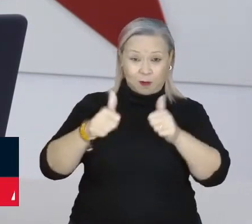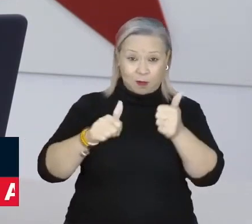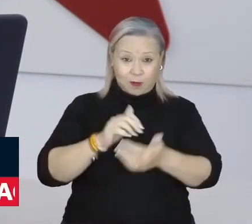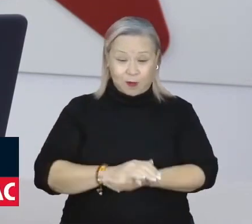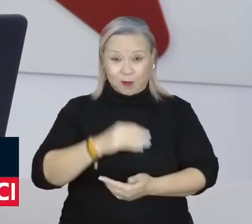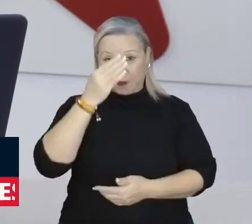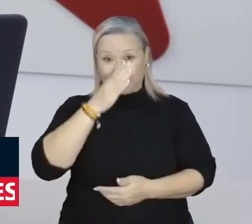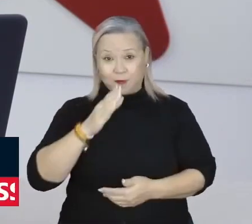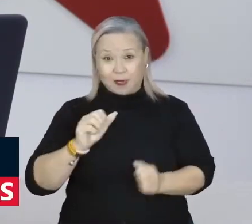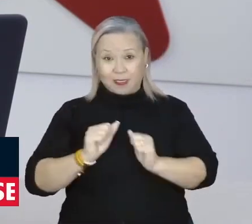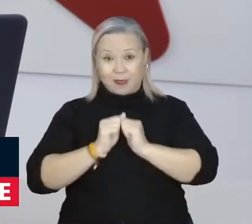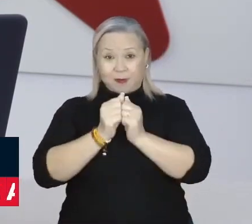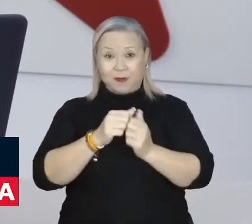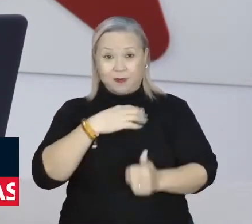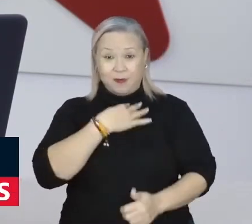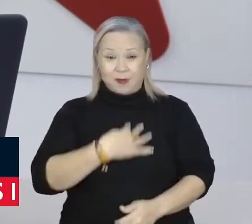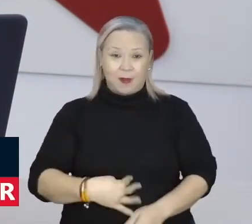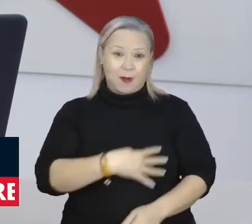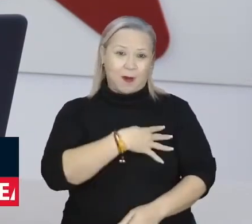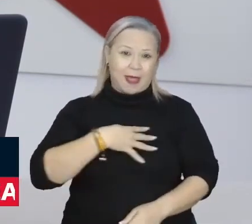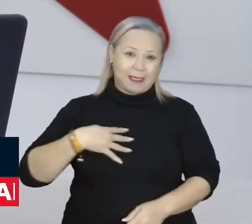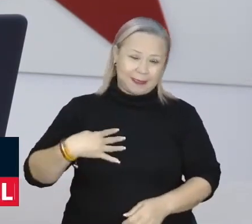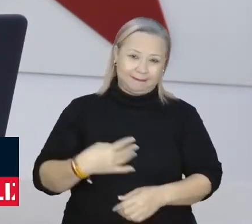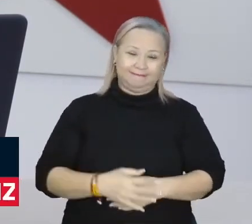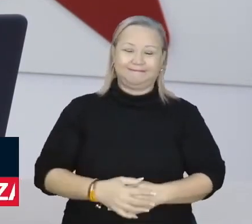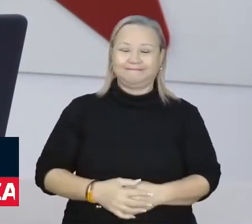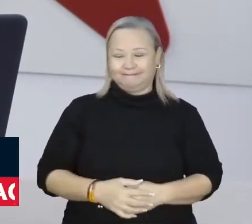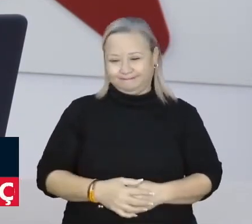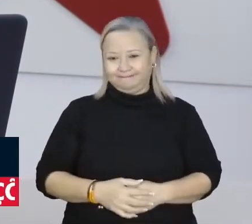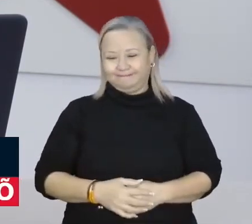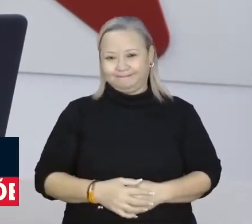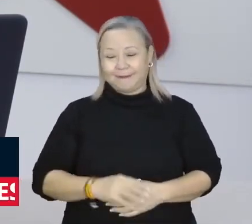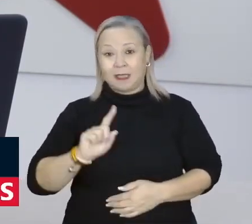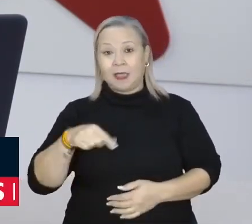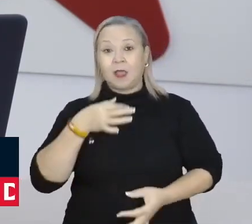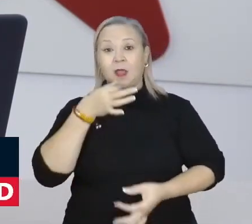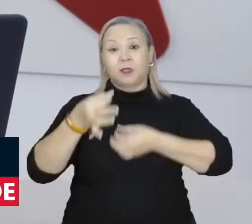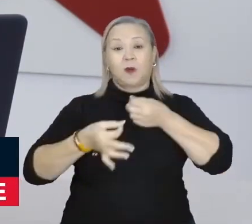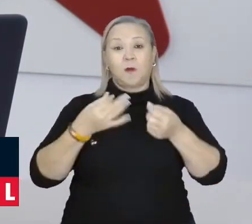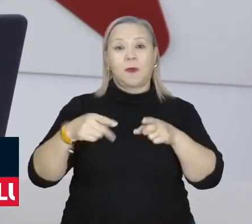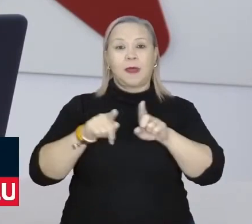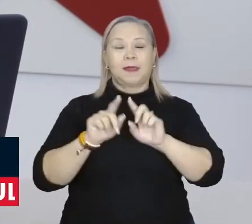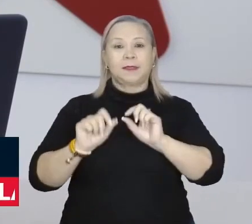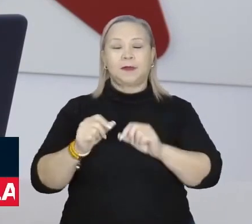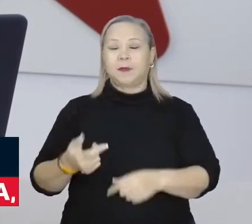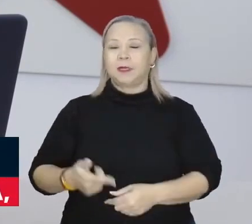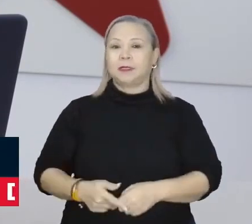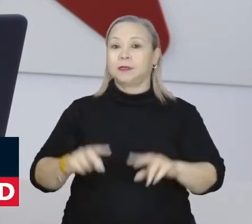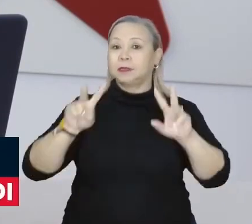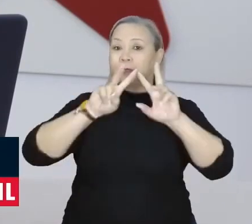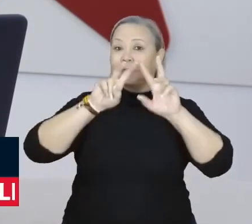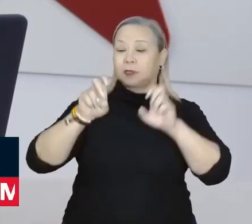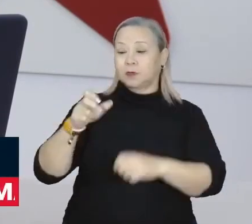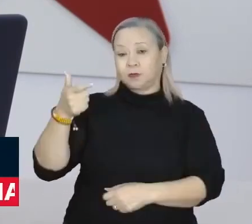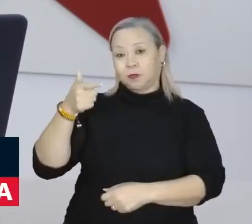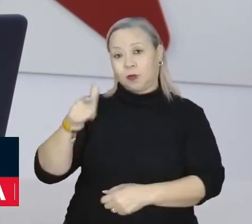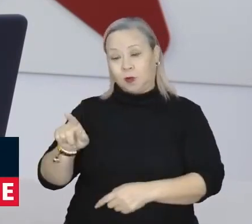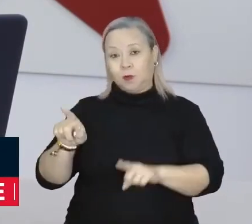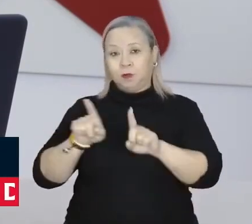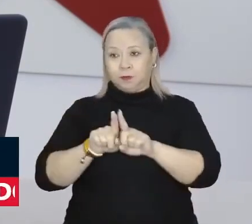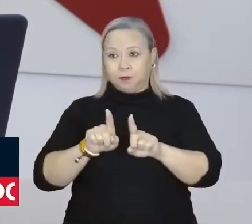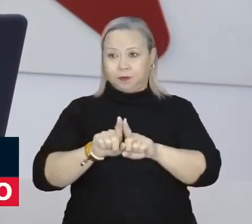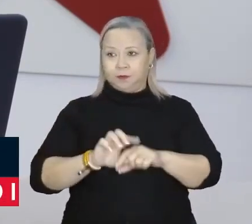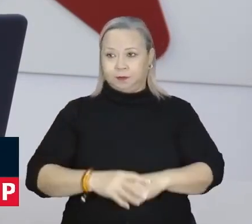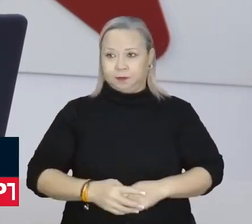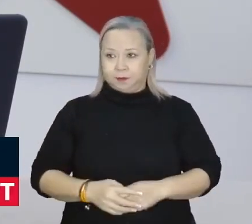ele. Já já ele volta aqui e a gente comenta também sobre esse e outros assuntos aqui também, né? O